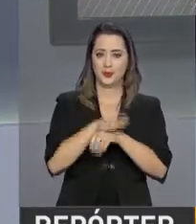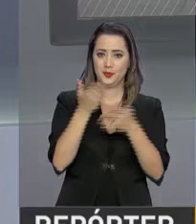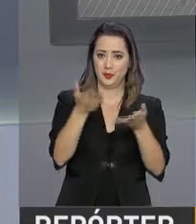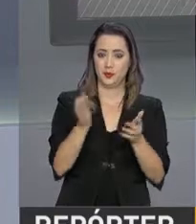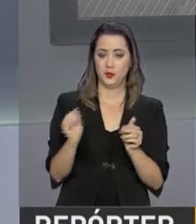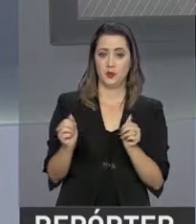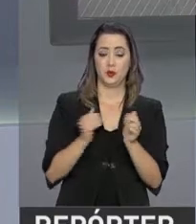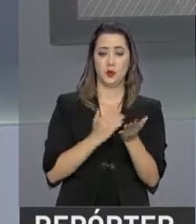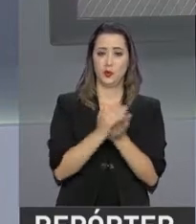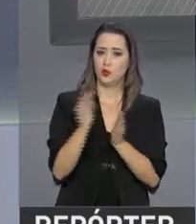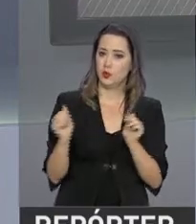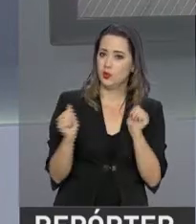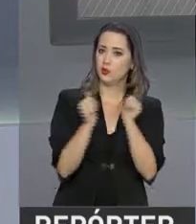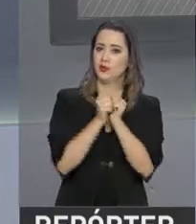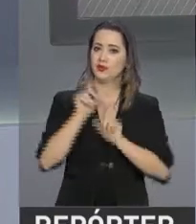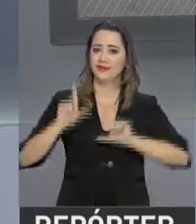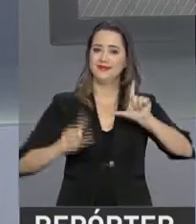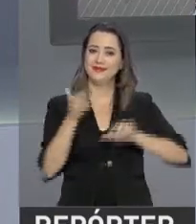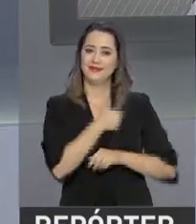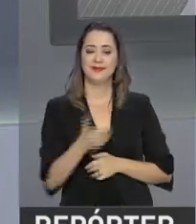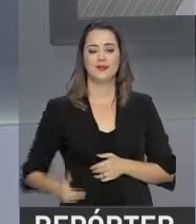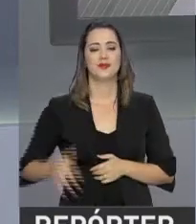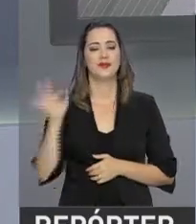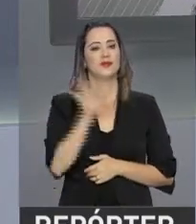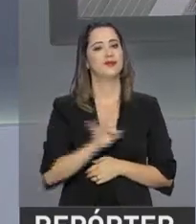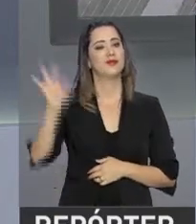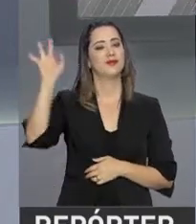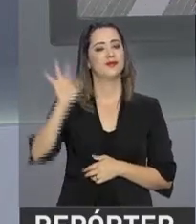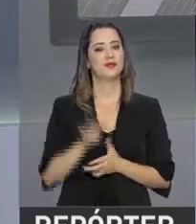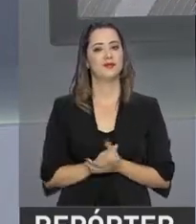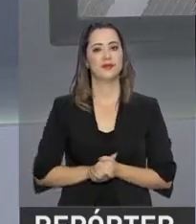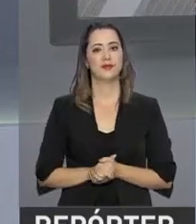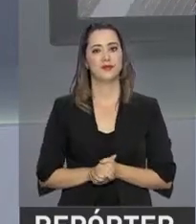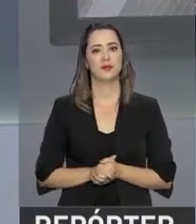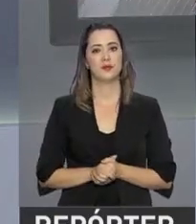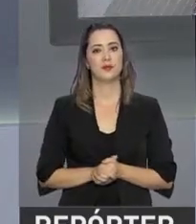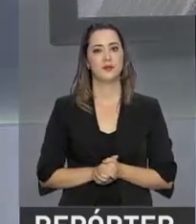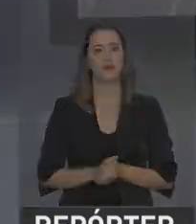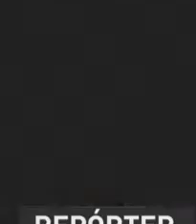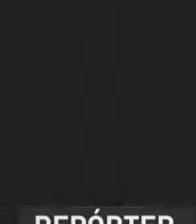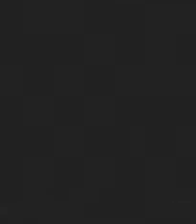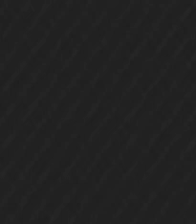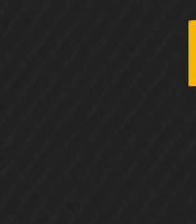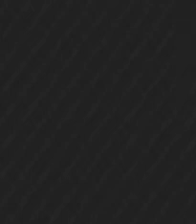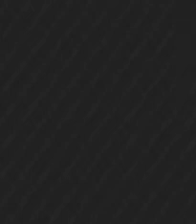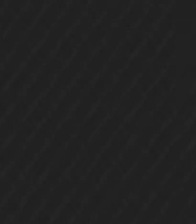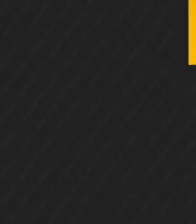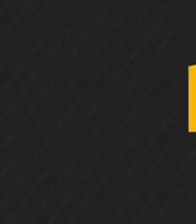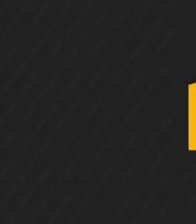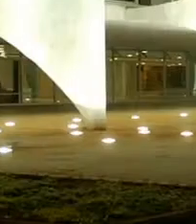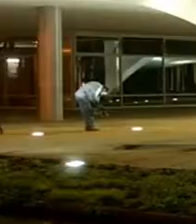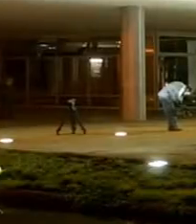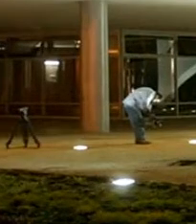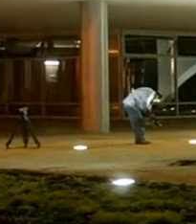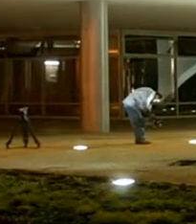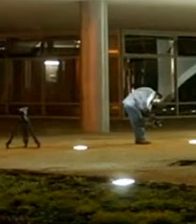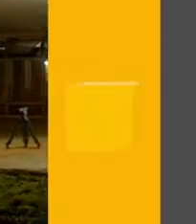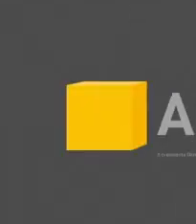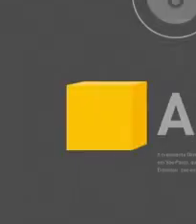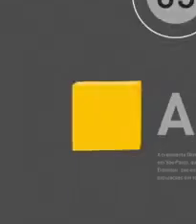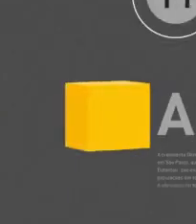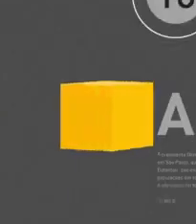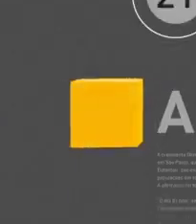noite para você. E continue com a gente na NBR, a TV do Governo Federal.